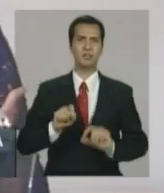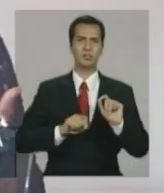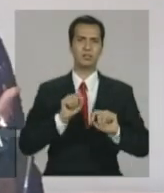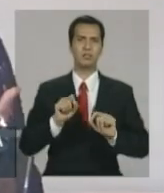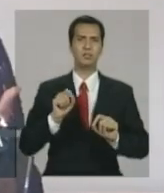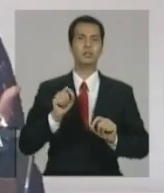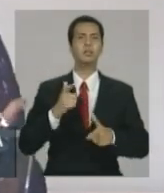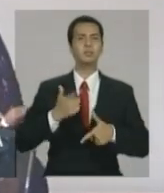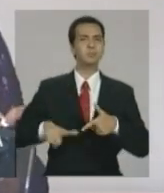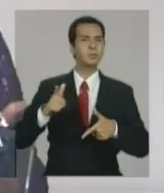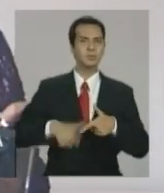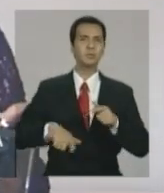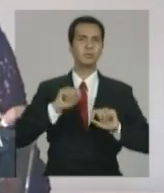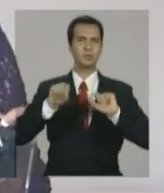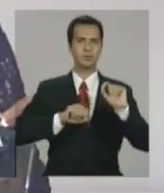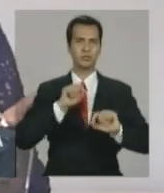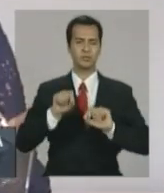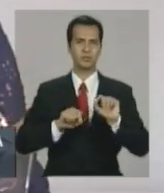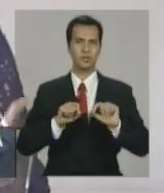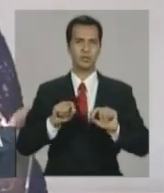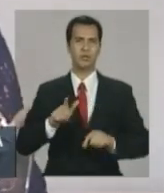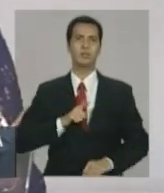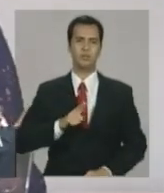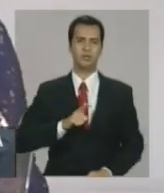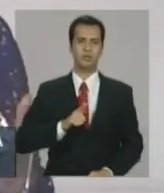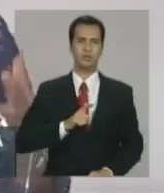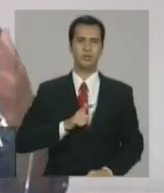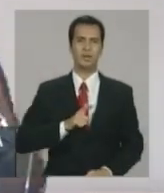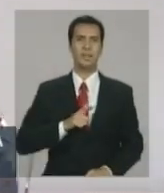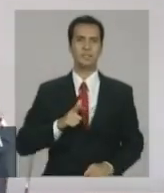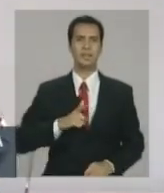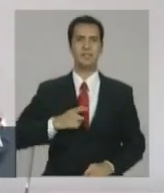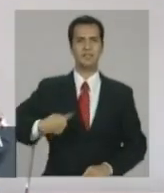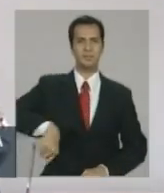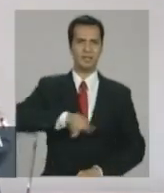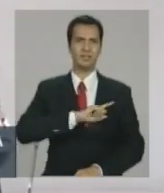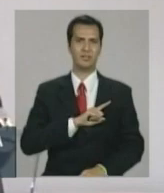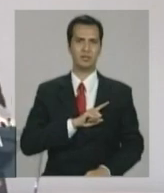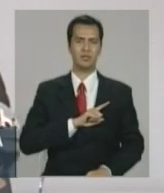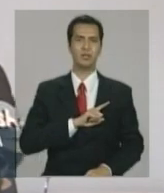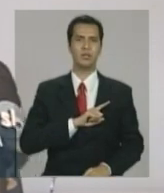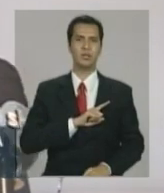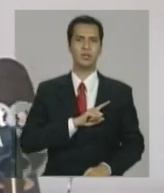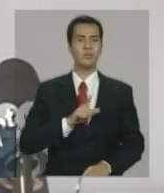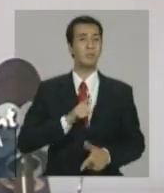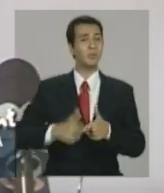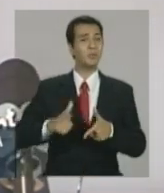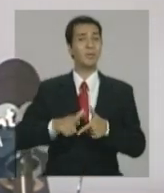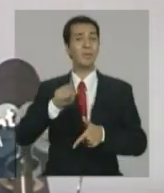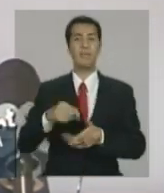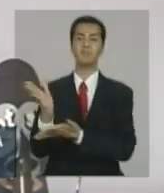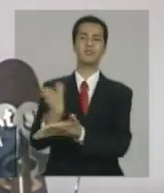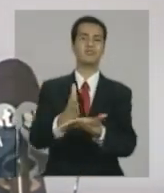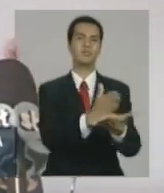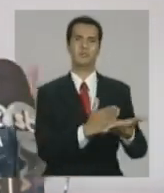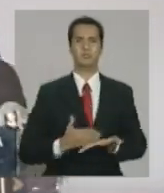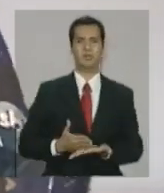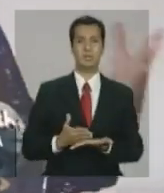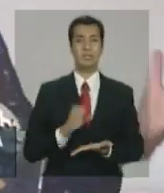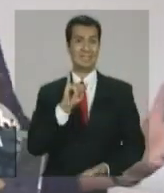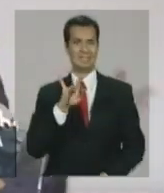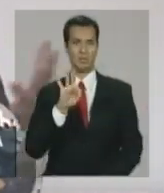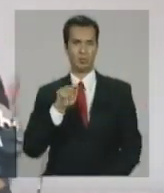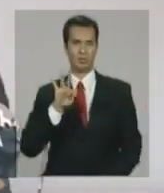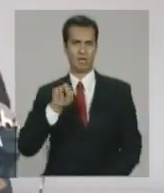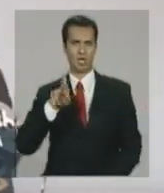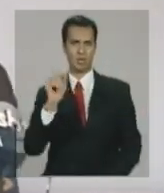e dos municípios. Não é tanto no Congresso a questão, você tem um problema de repartição. Todo problema tributário